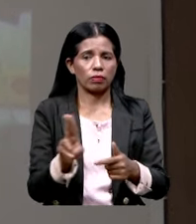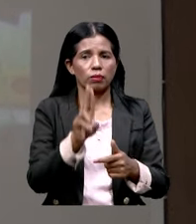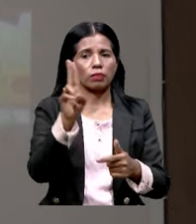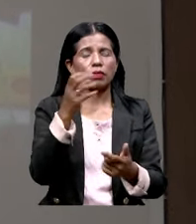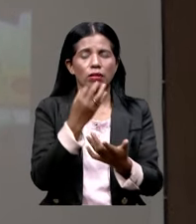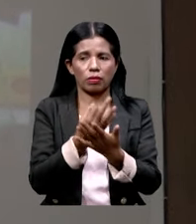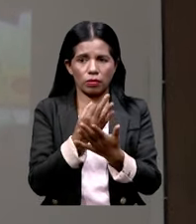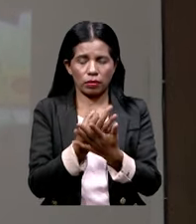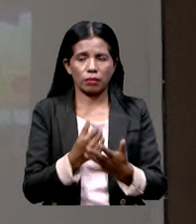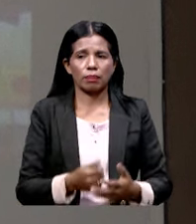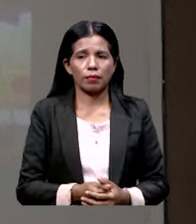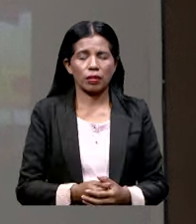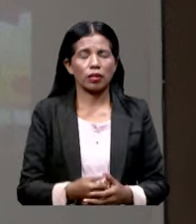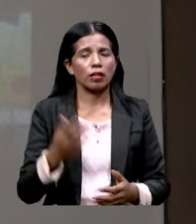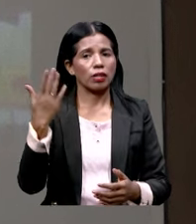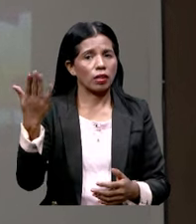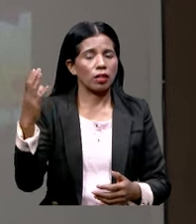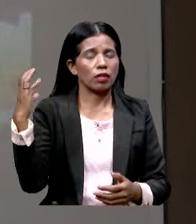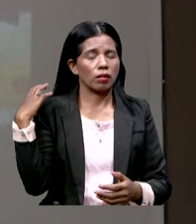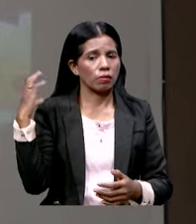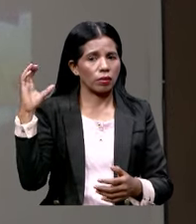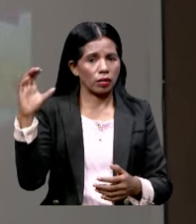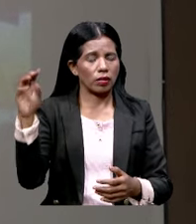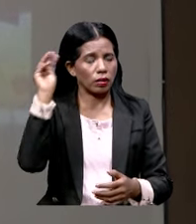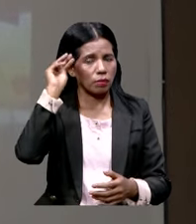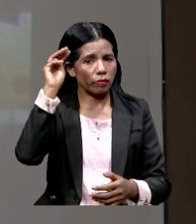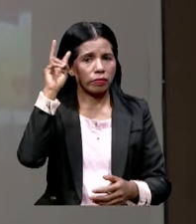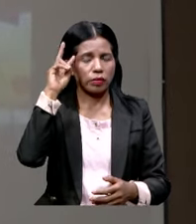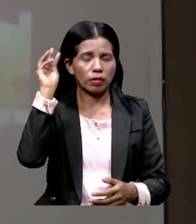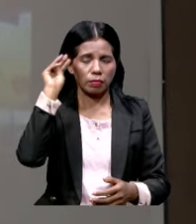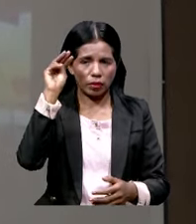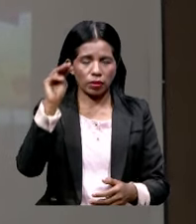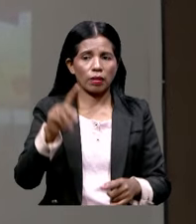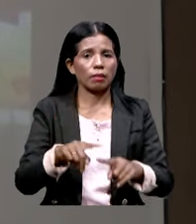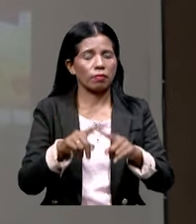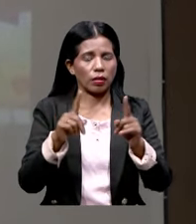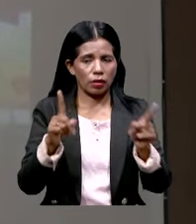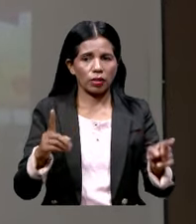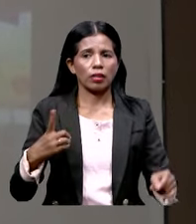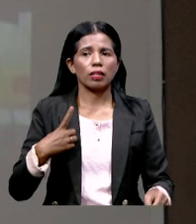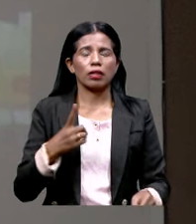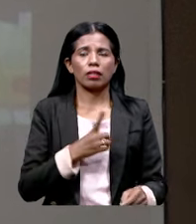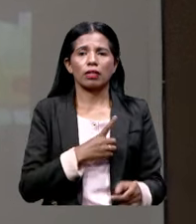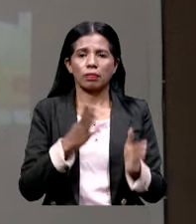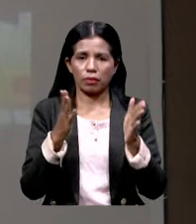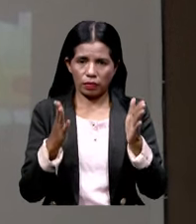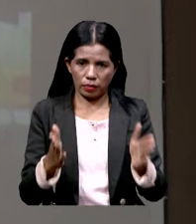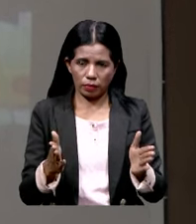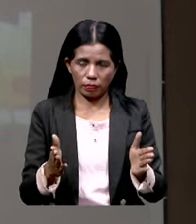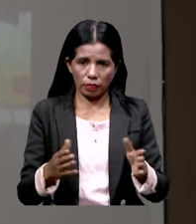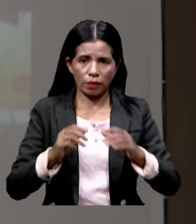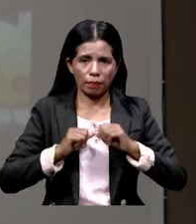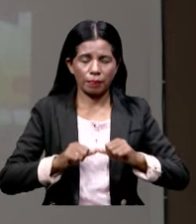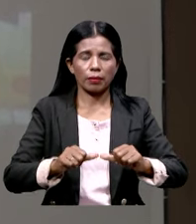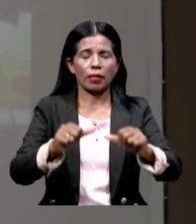orçamento. Isso é competência do ministro. Mas como deputados,